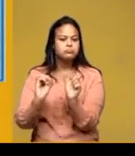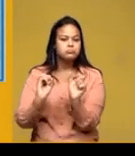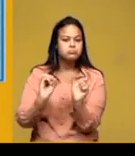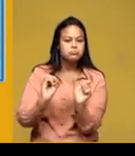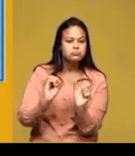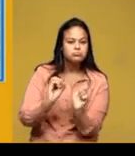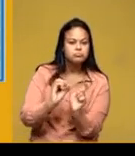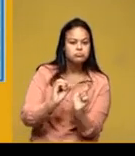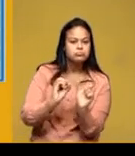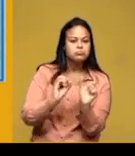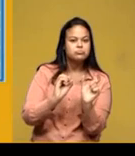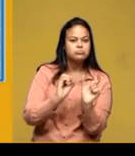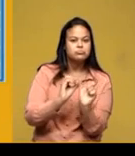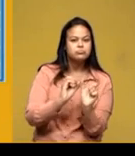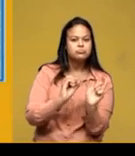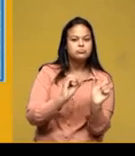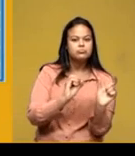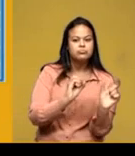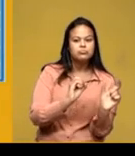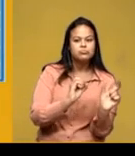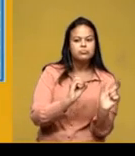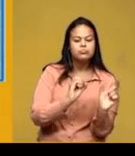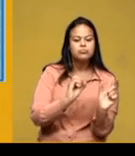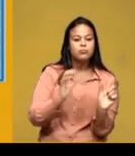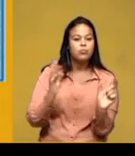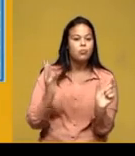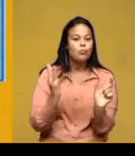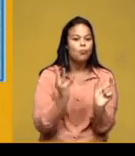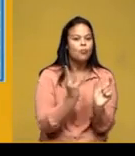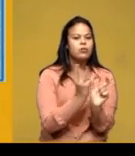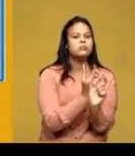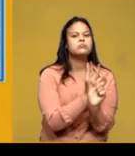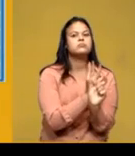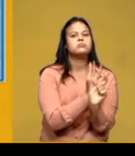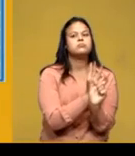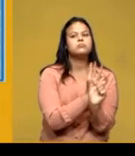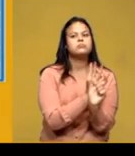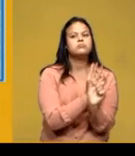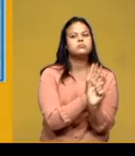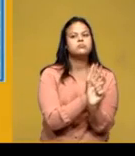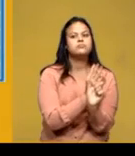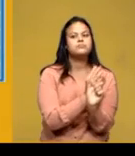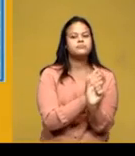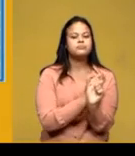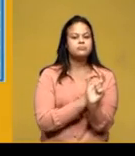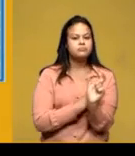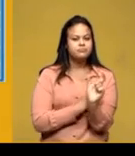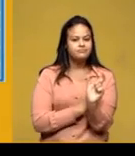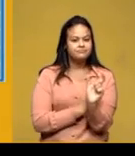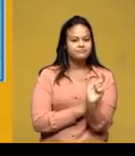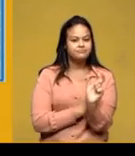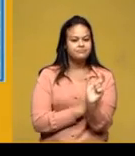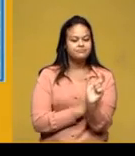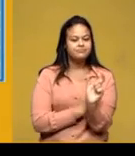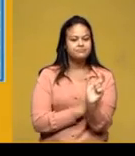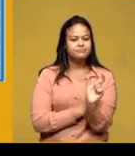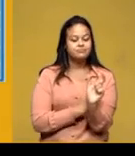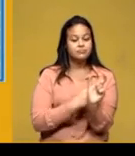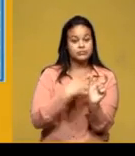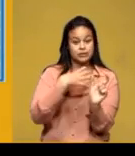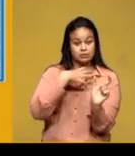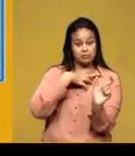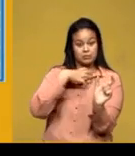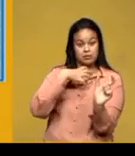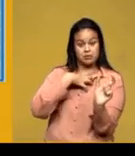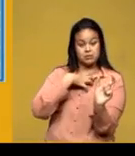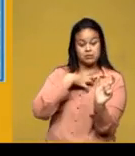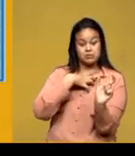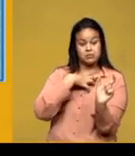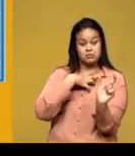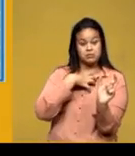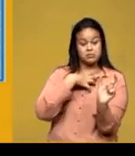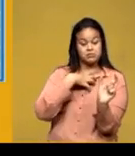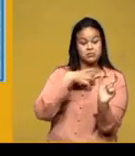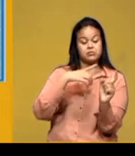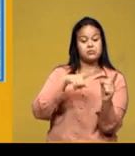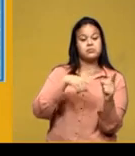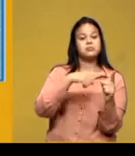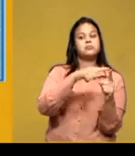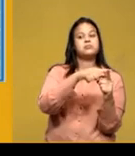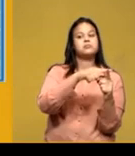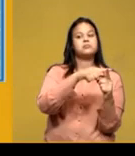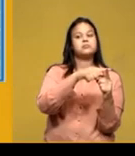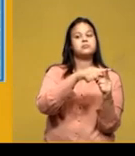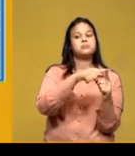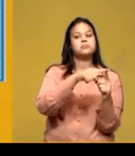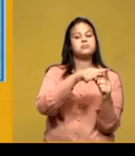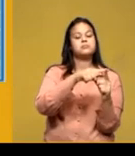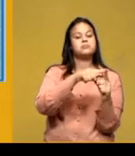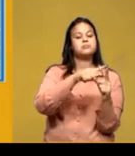2, 3, 4. Ele chega um pouquinho aqui na beiradinha. Aqui então é Bahia, Pernambuco,